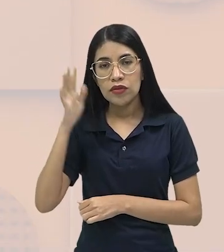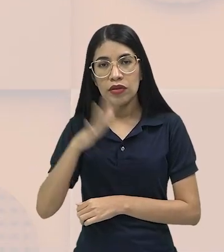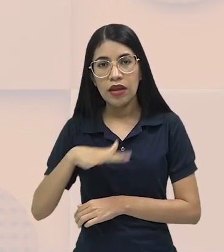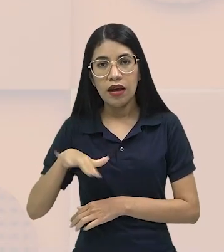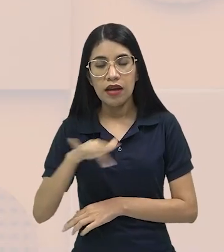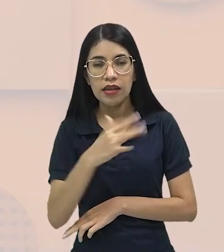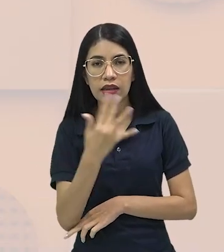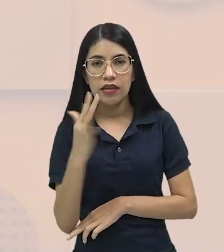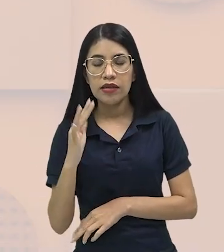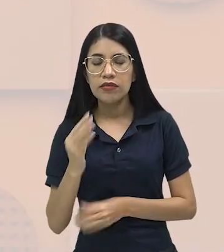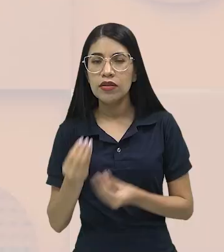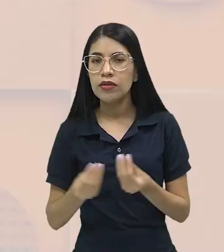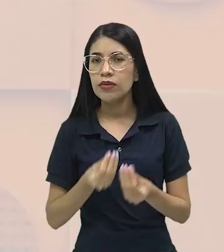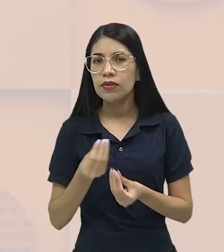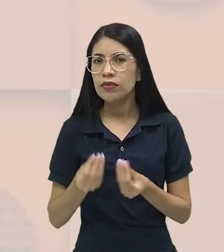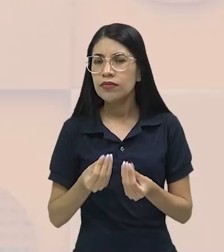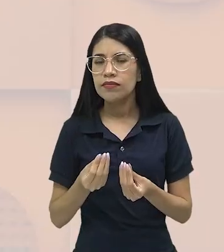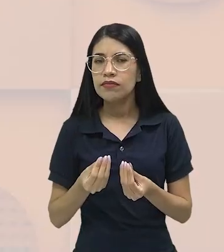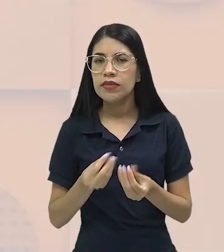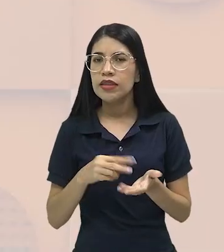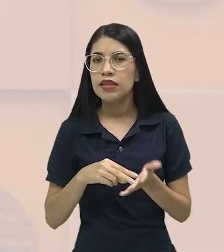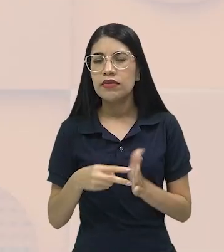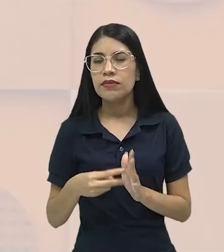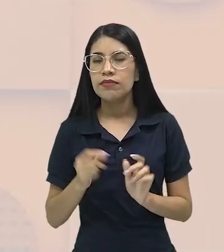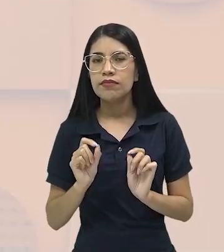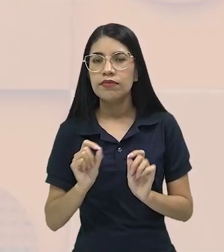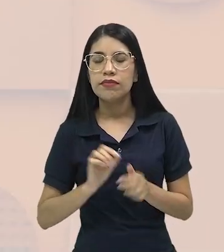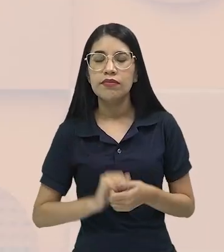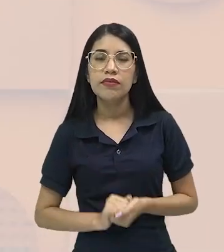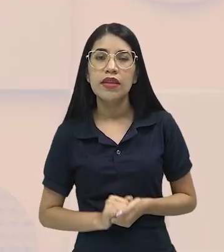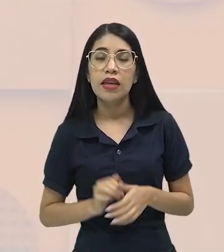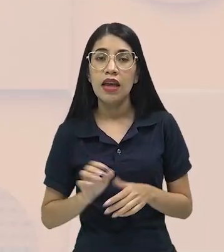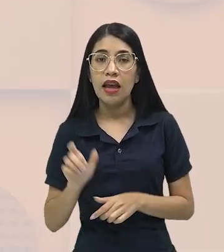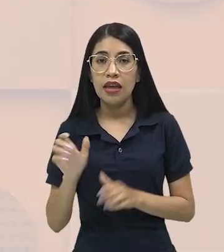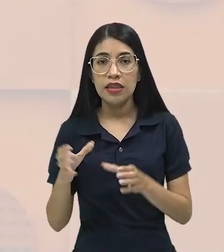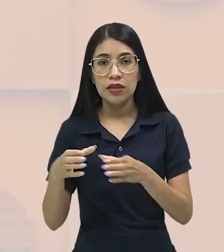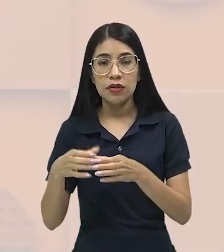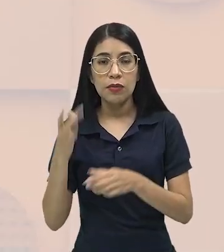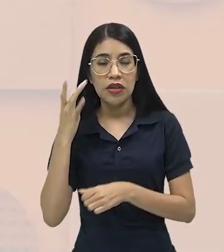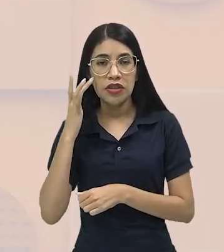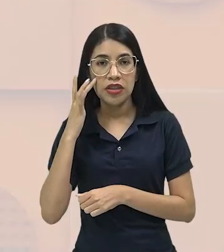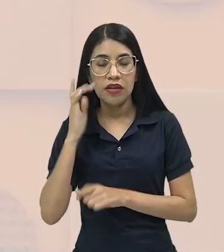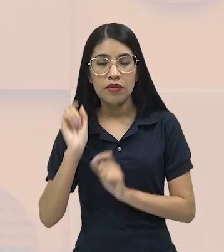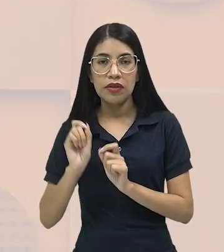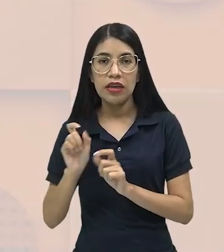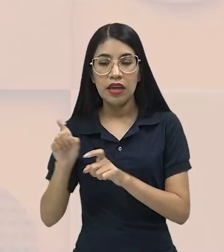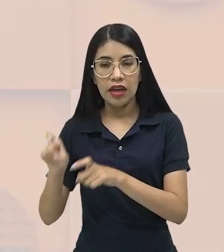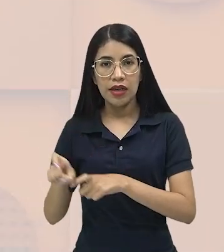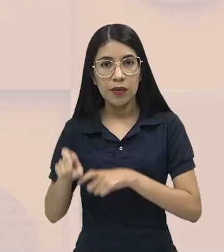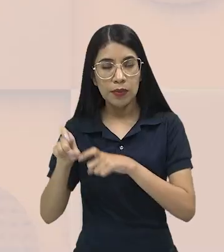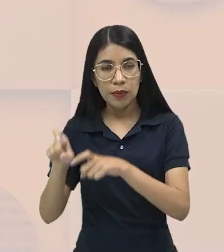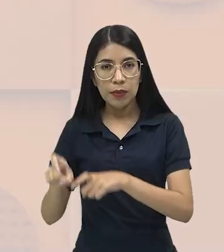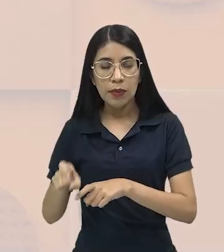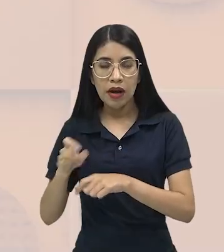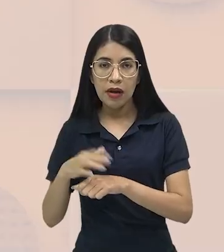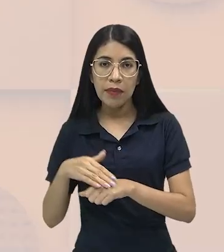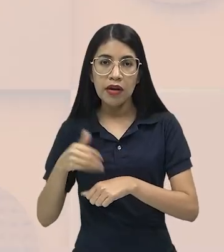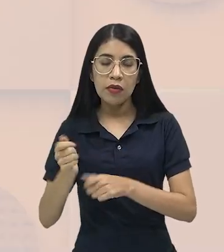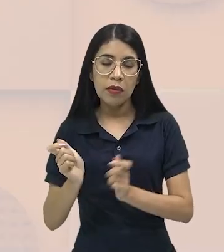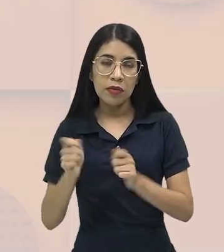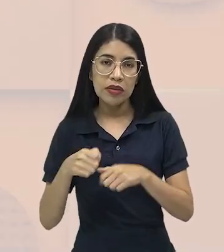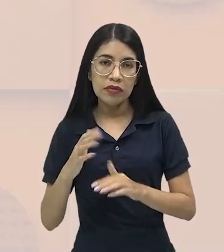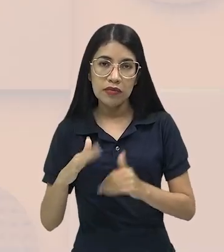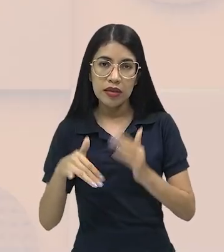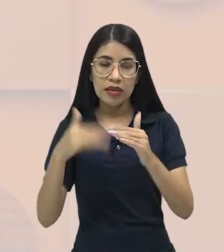natureza. Como assim, professora, filósofos da natureza? Eles acreditavam que a agricultura era a melhor forma de